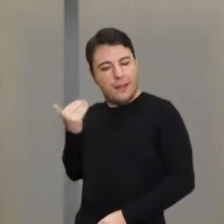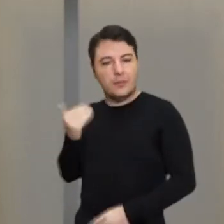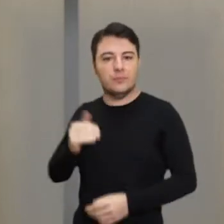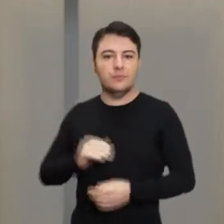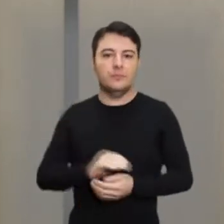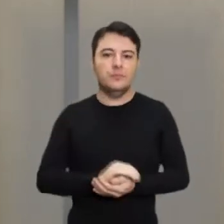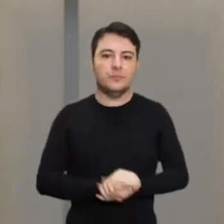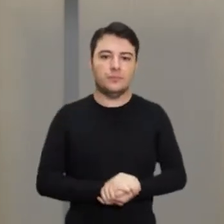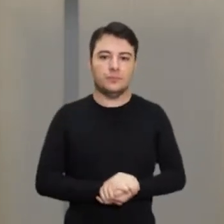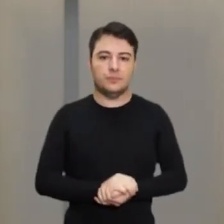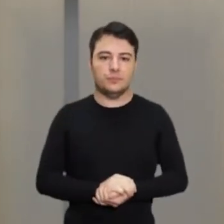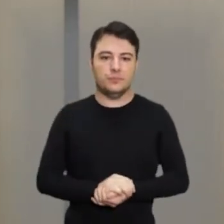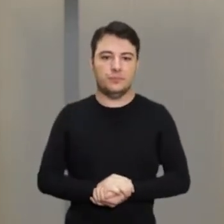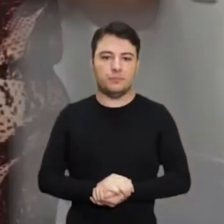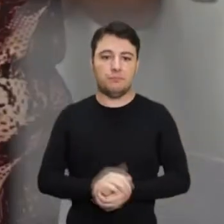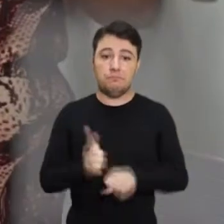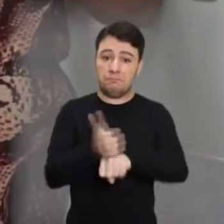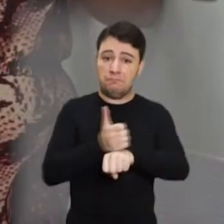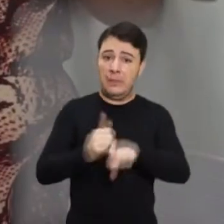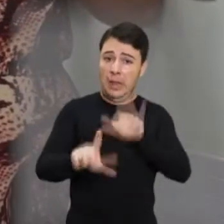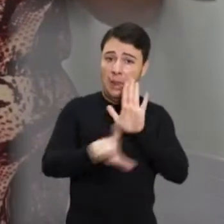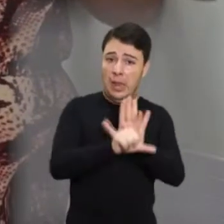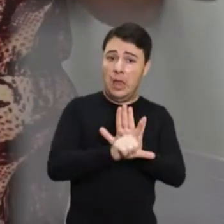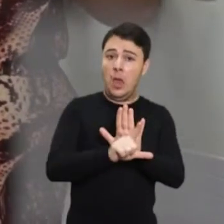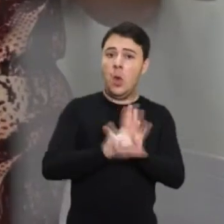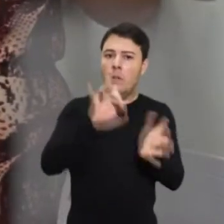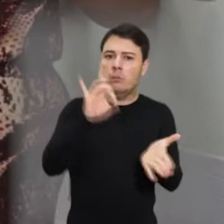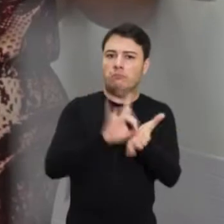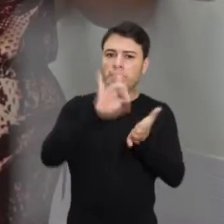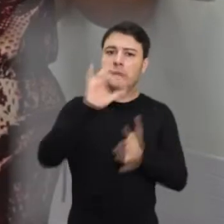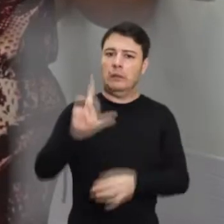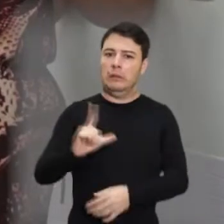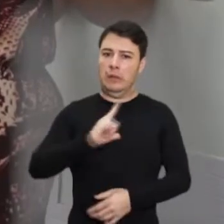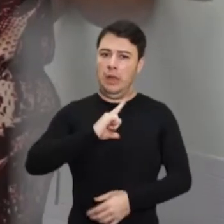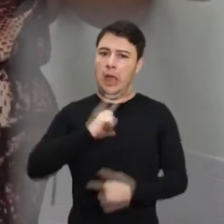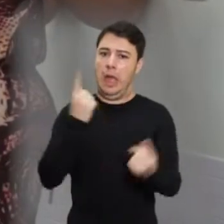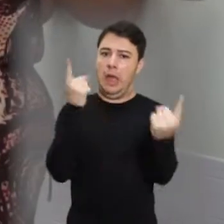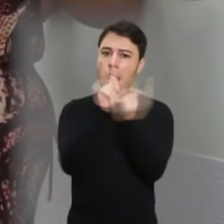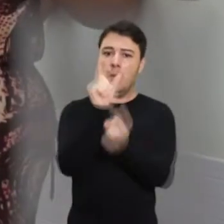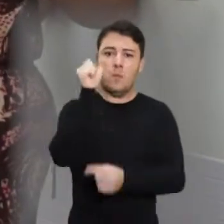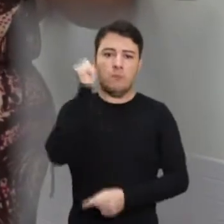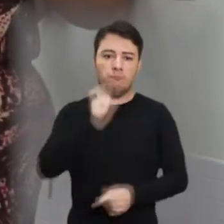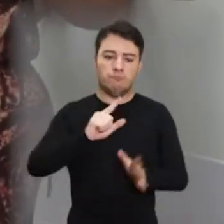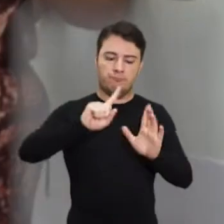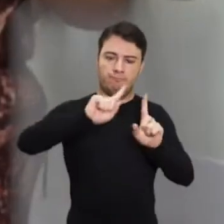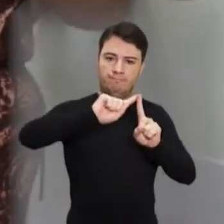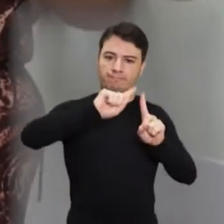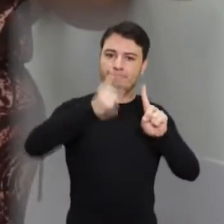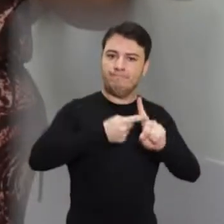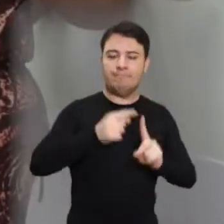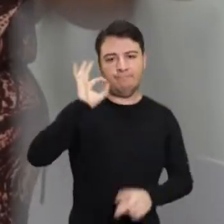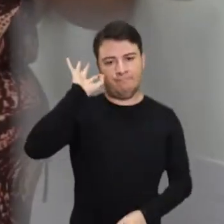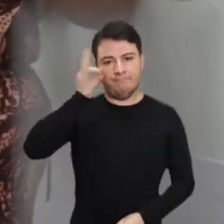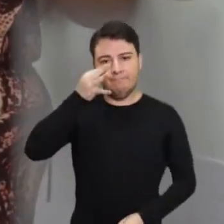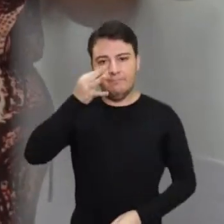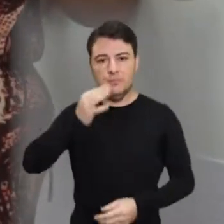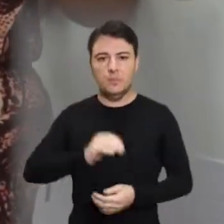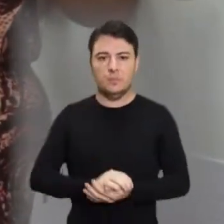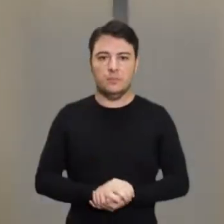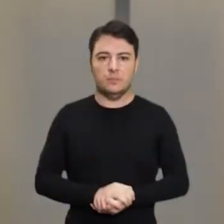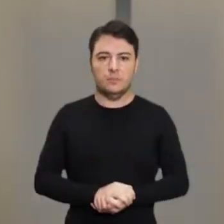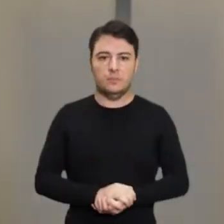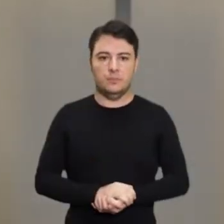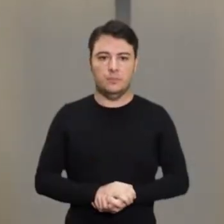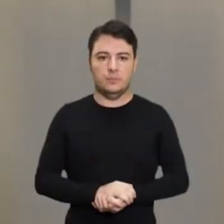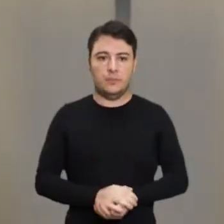à mulher no ciclo gravídico puerperal. Profissões regulamentadas por lei, que permitem assistência direta à